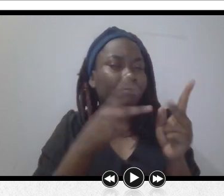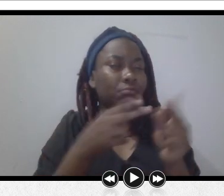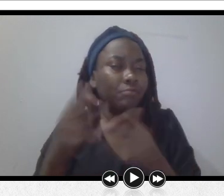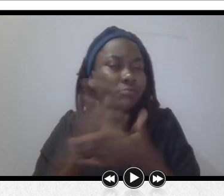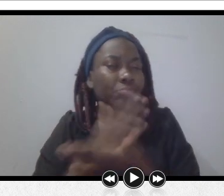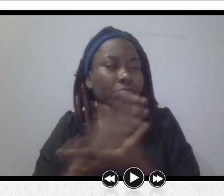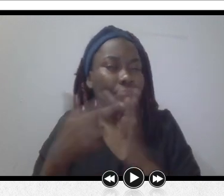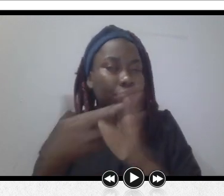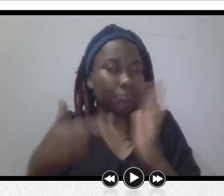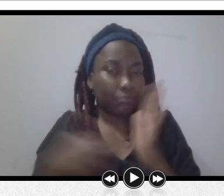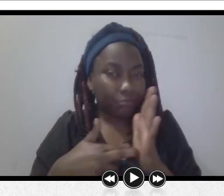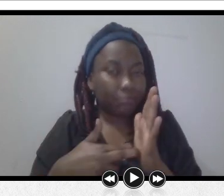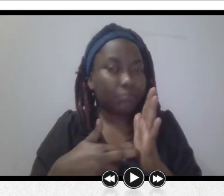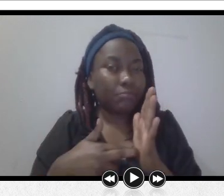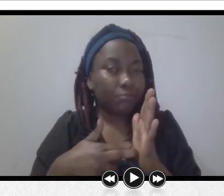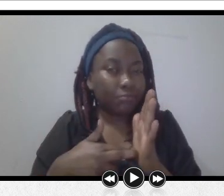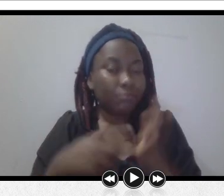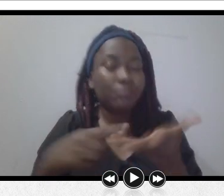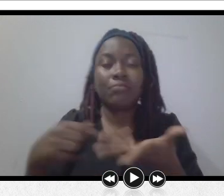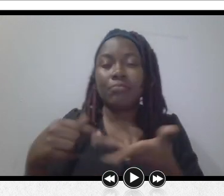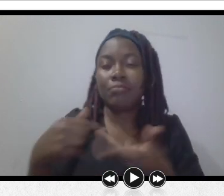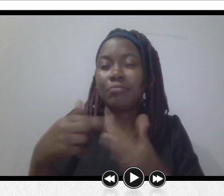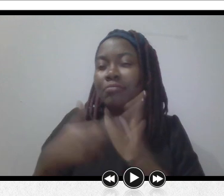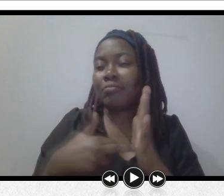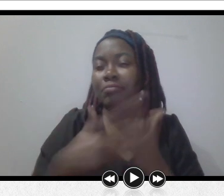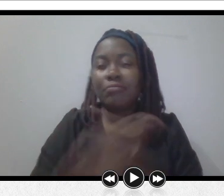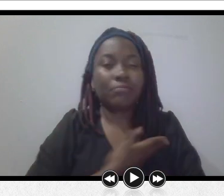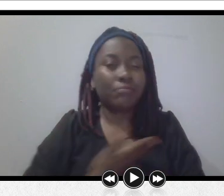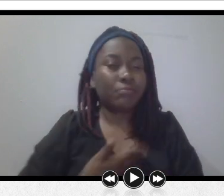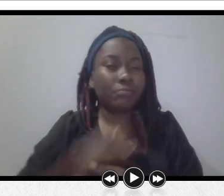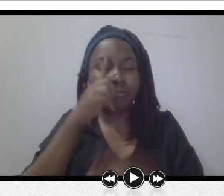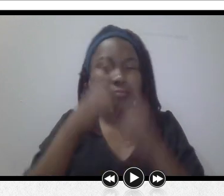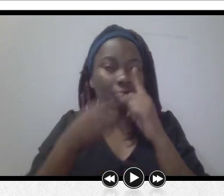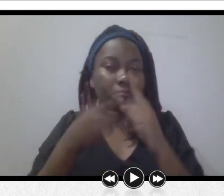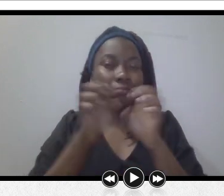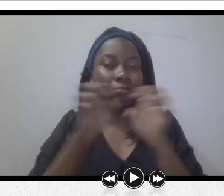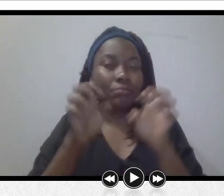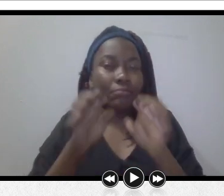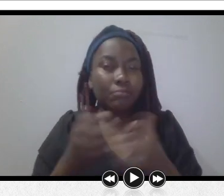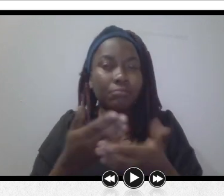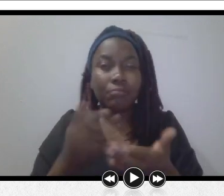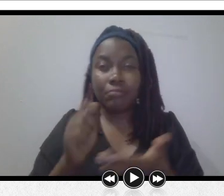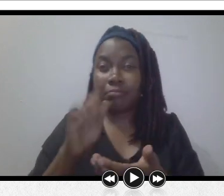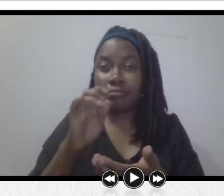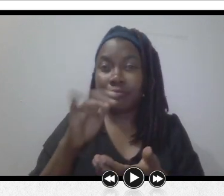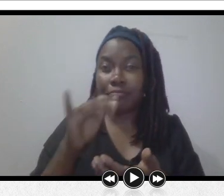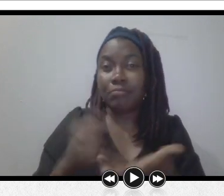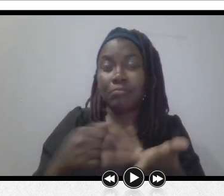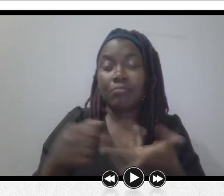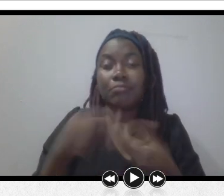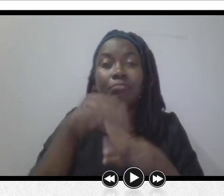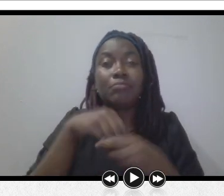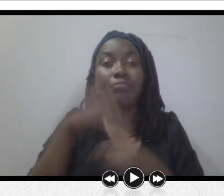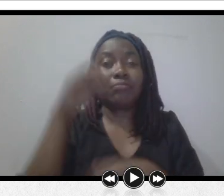alguns critérios, né, de aspectos regulatórios de governança, de estrutura dessas agências, de composição de